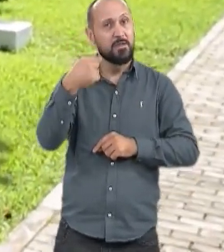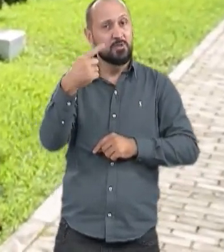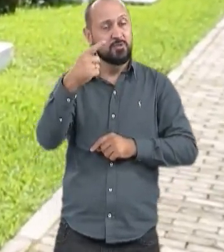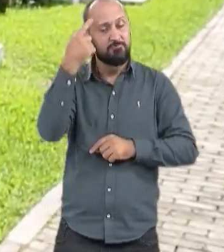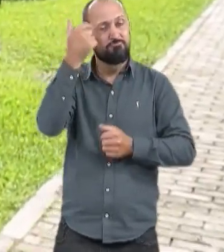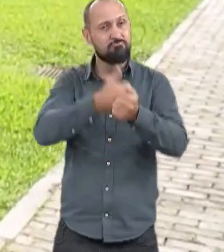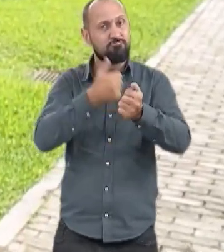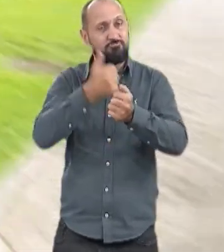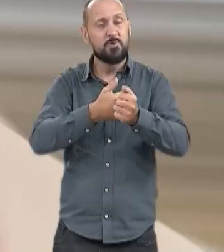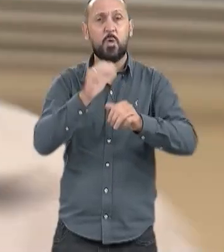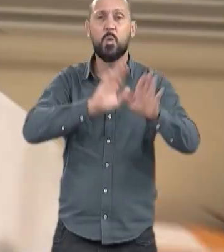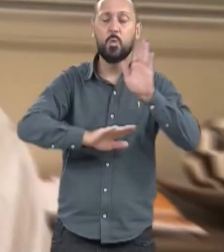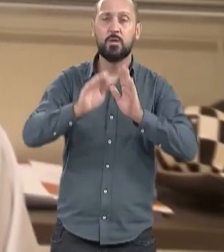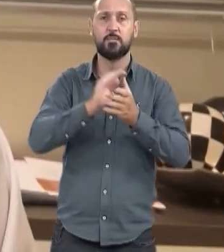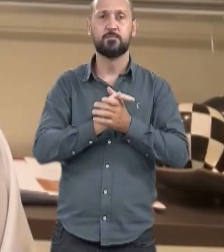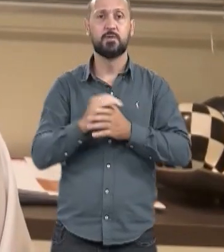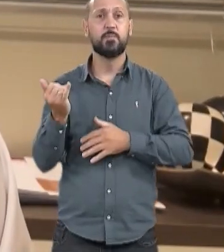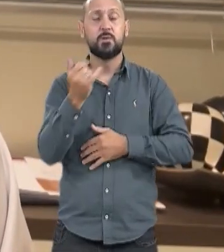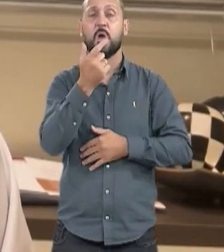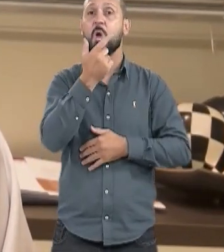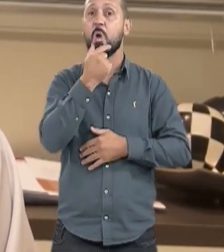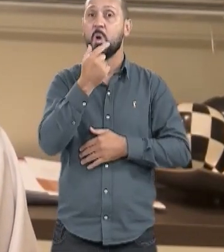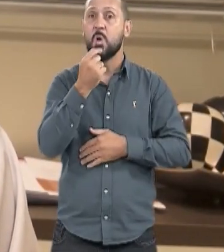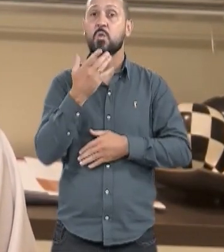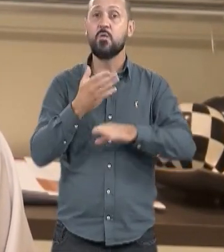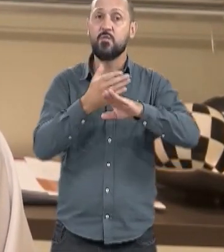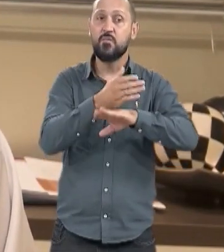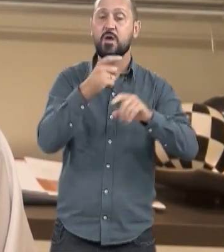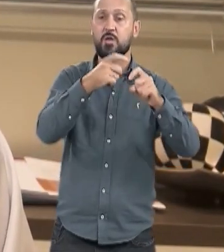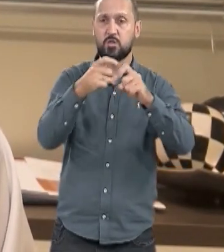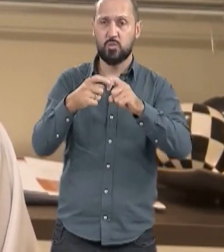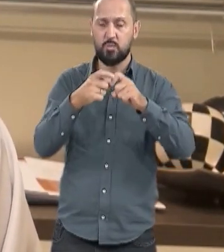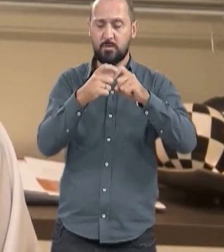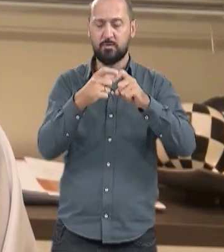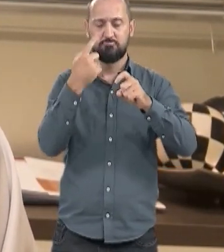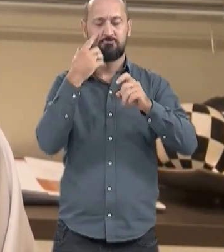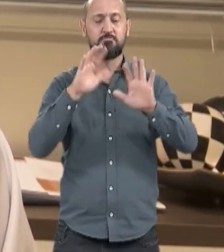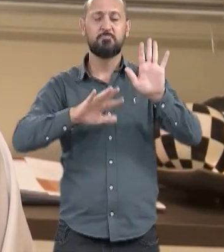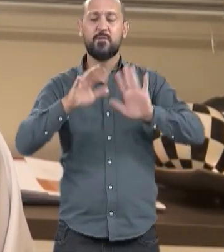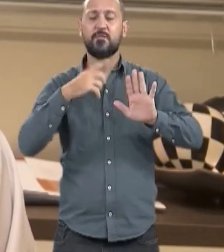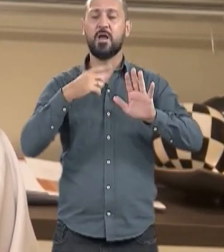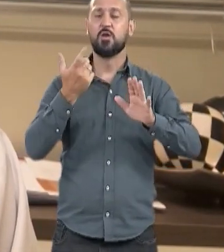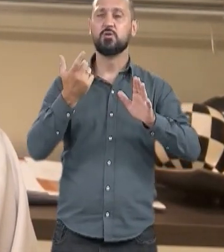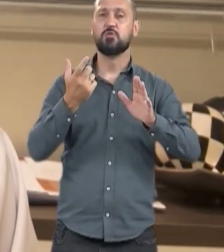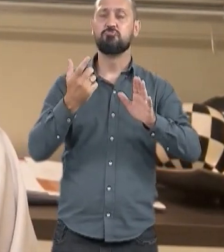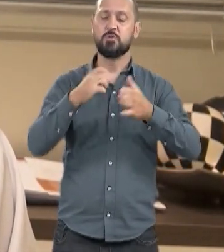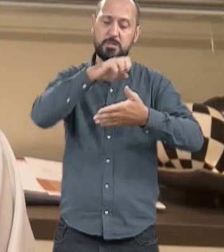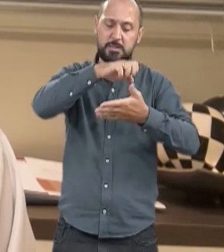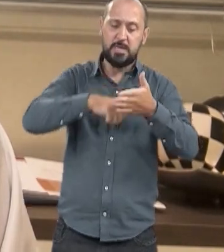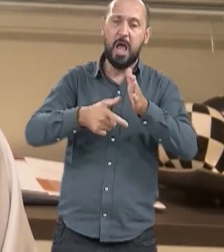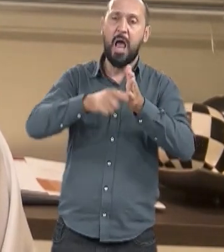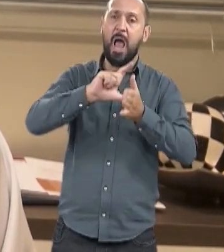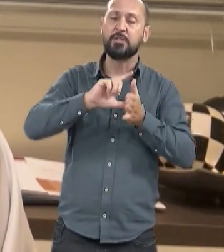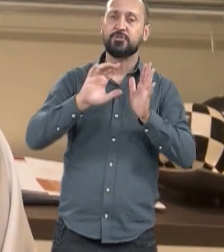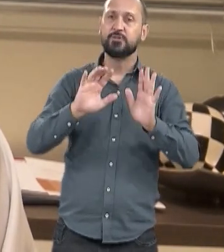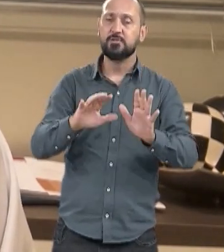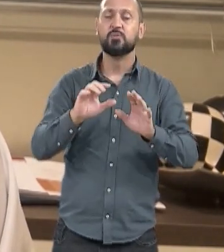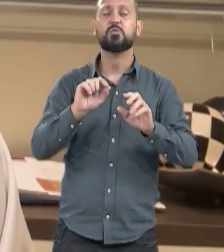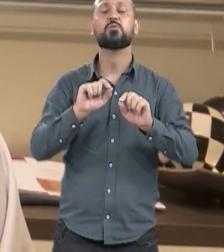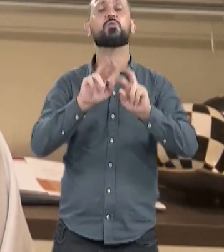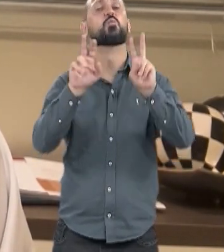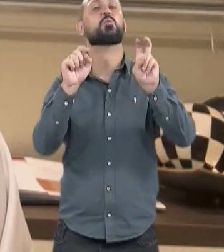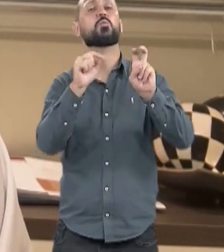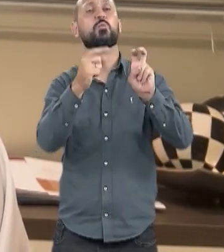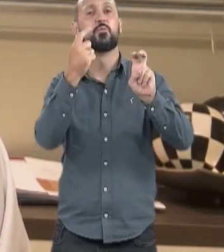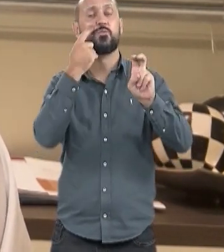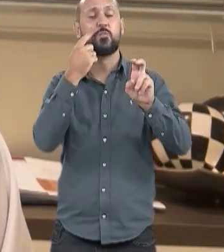reflexão e cuidado. É importante que os homens frequentem o urologista para fazer os seus exames preventivos, principalmente no